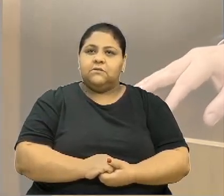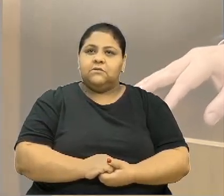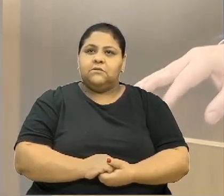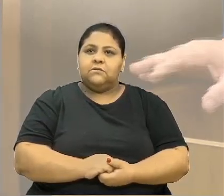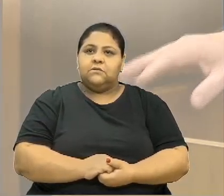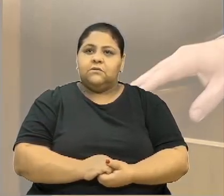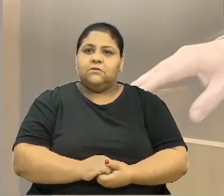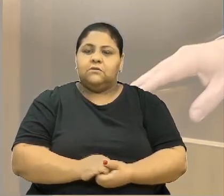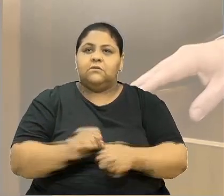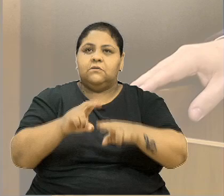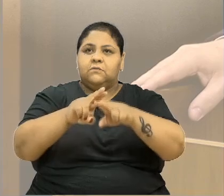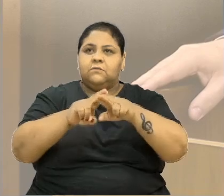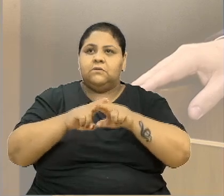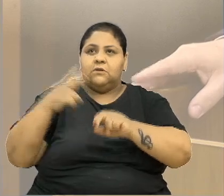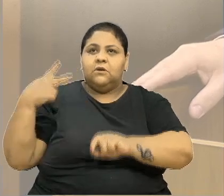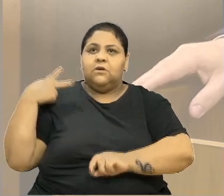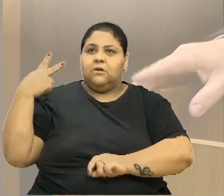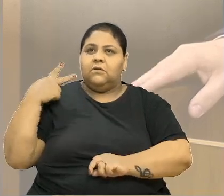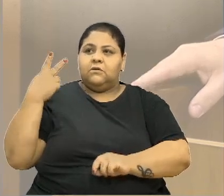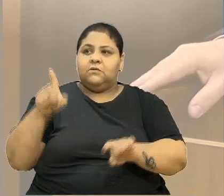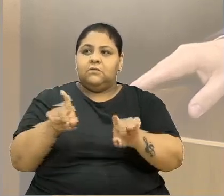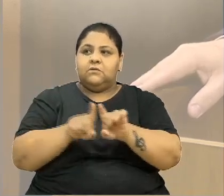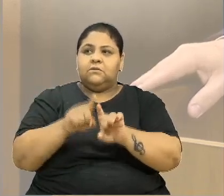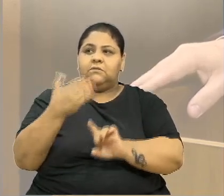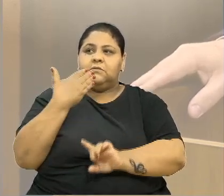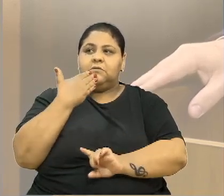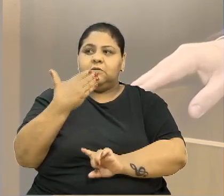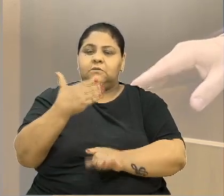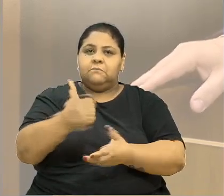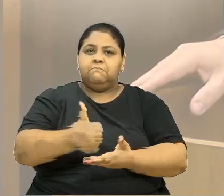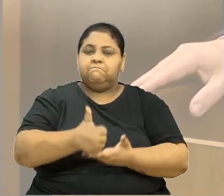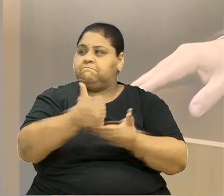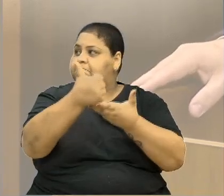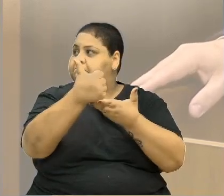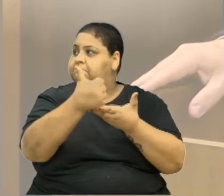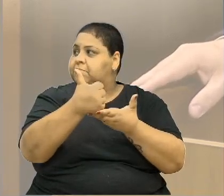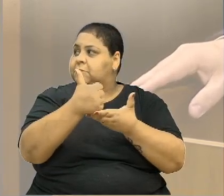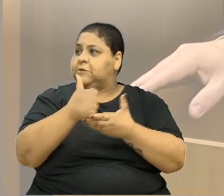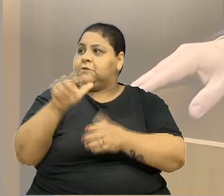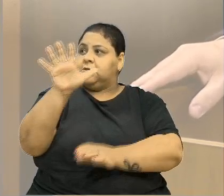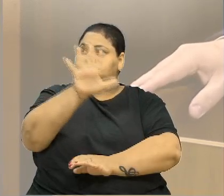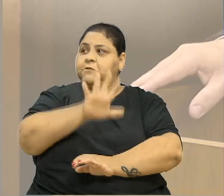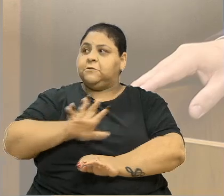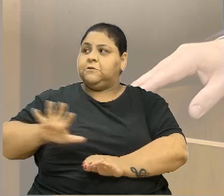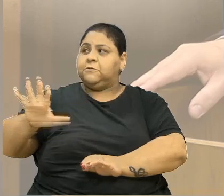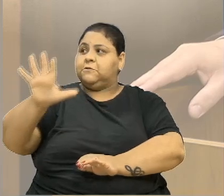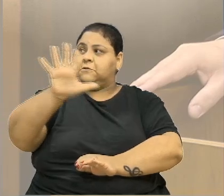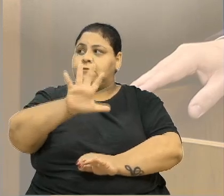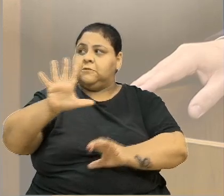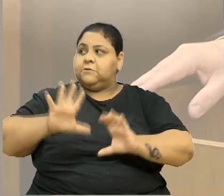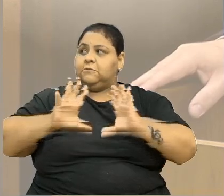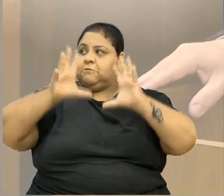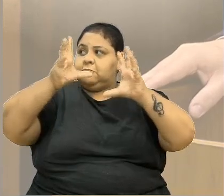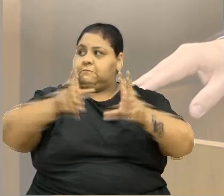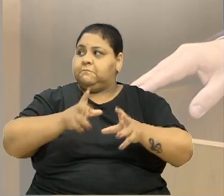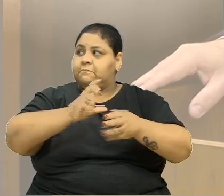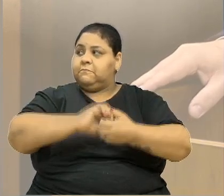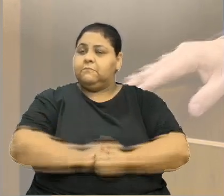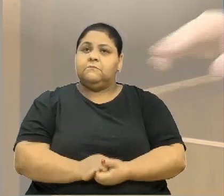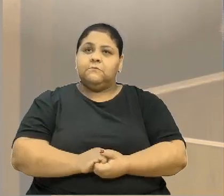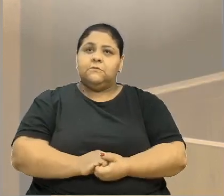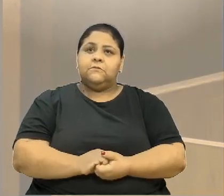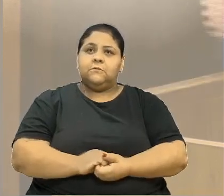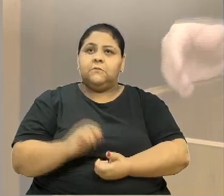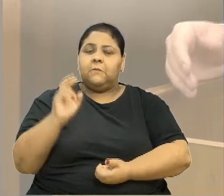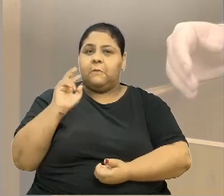isso, colegas vereadores, peço o apoio unânime de todos vocês. Uma parte, vereador. Uma parte, para